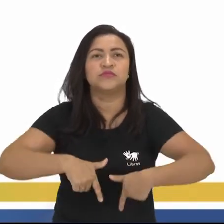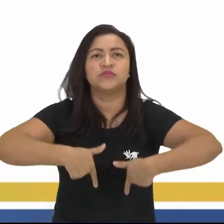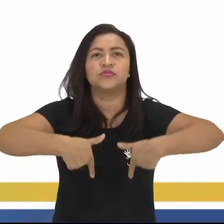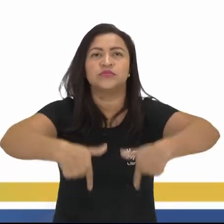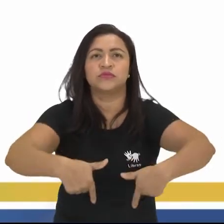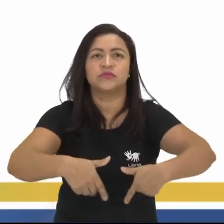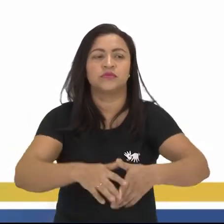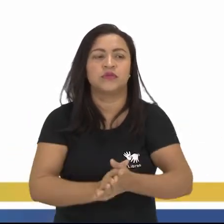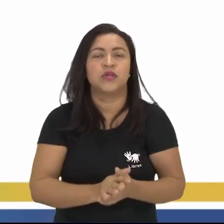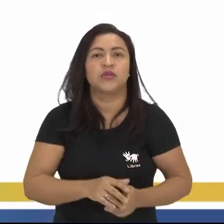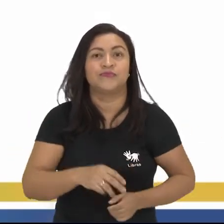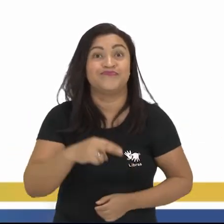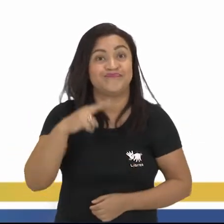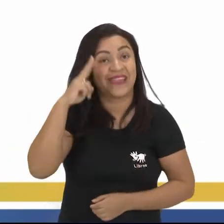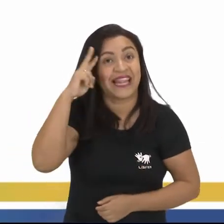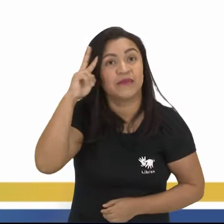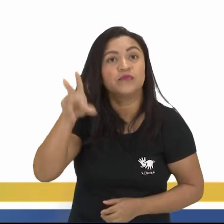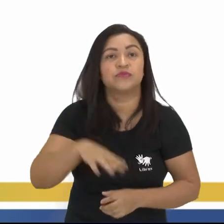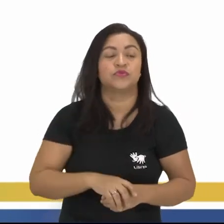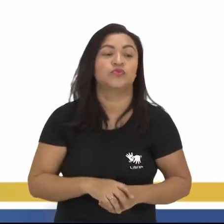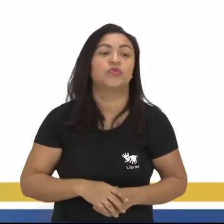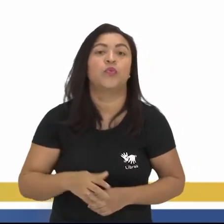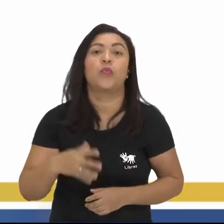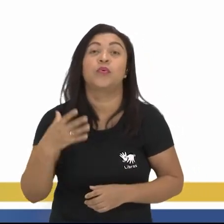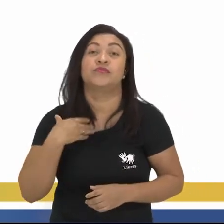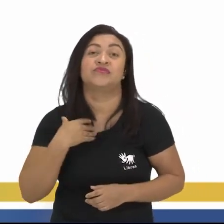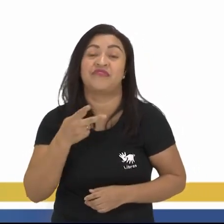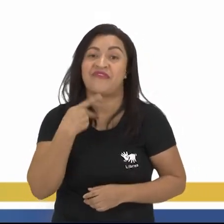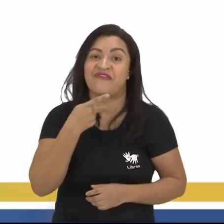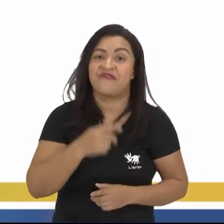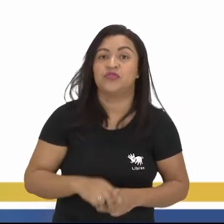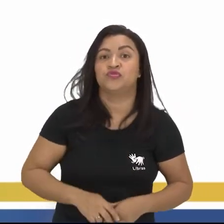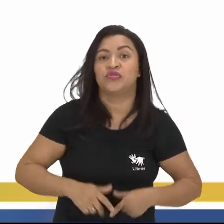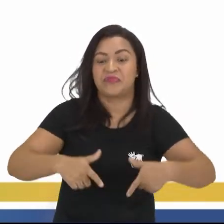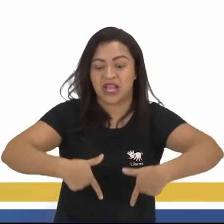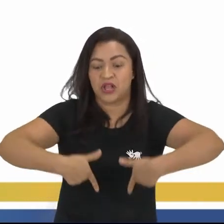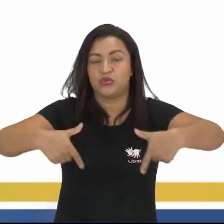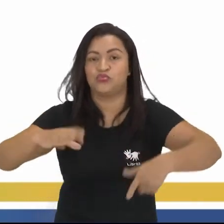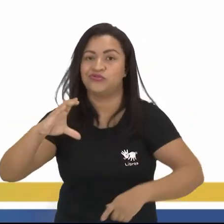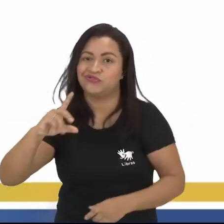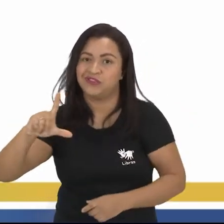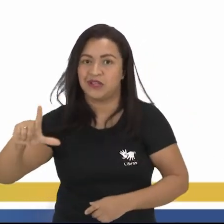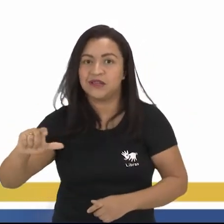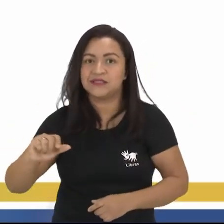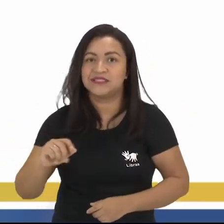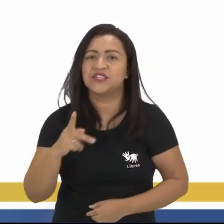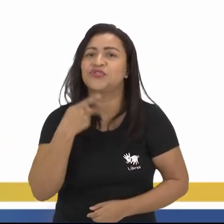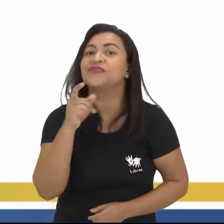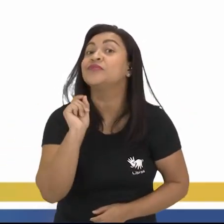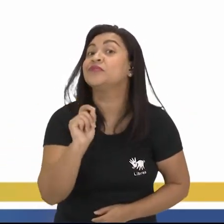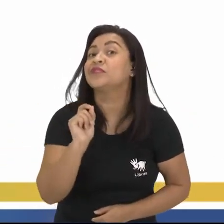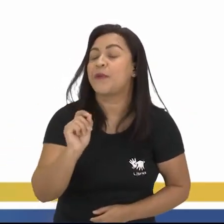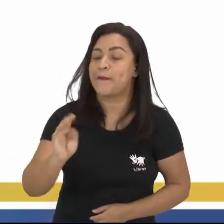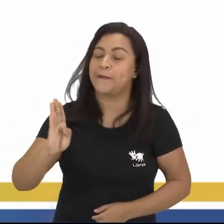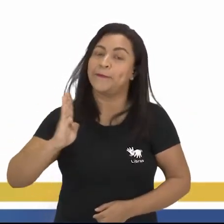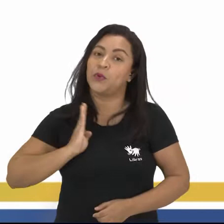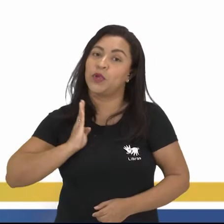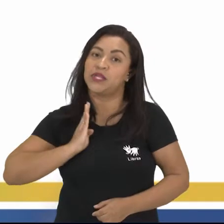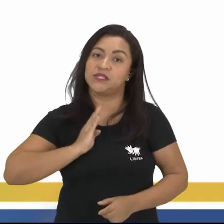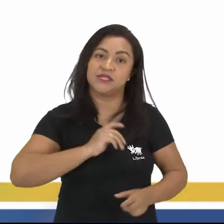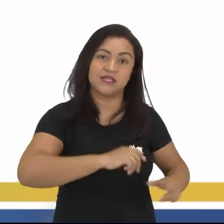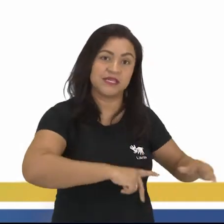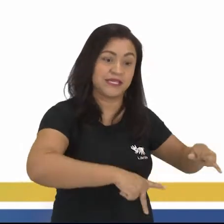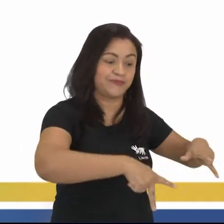só para lembrar, quando tratamos da luta de classes, estamos tratando de quem? Burguesia e proletariado,